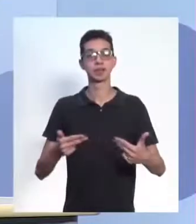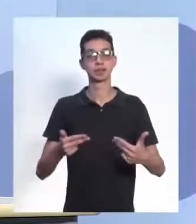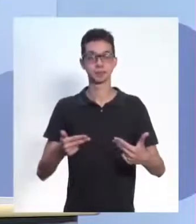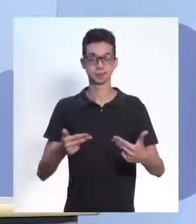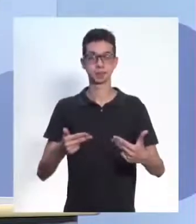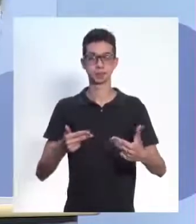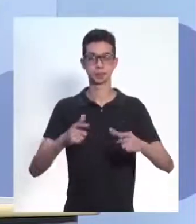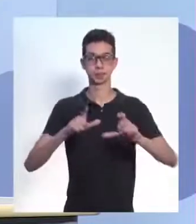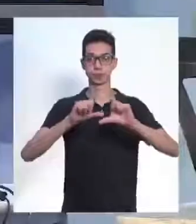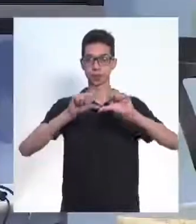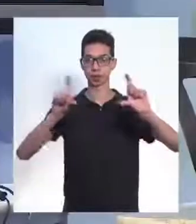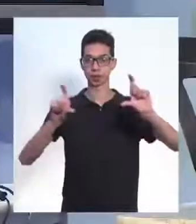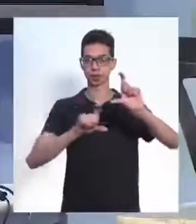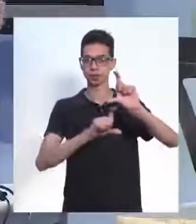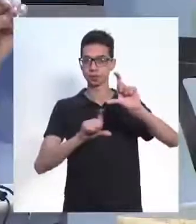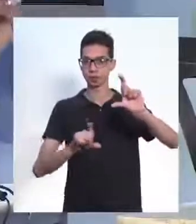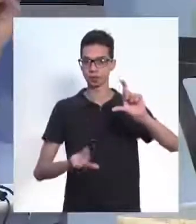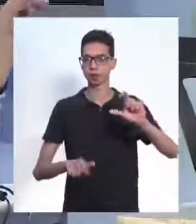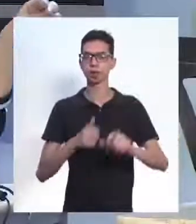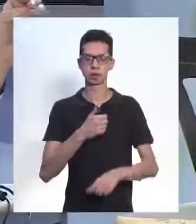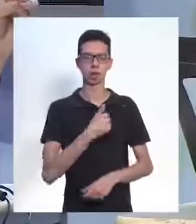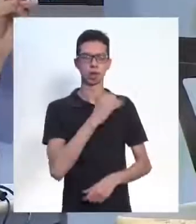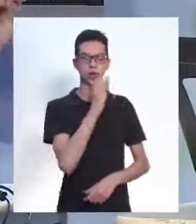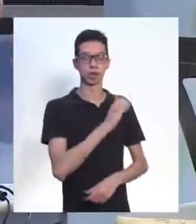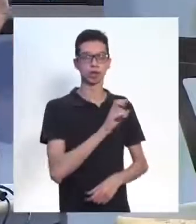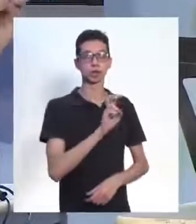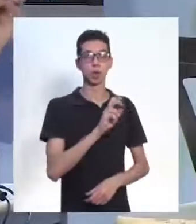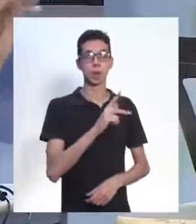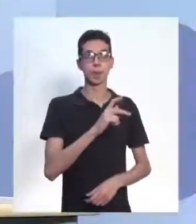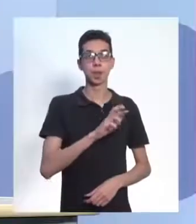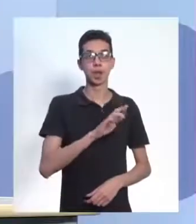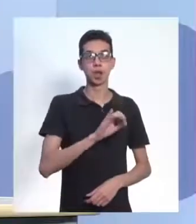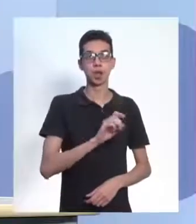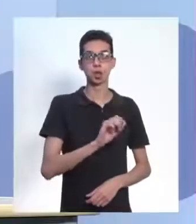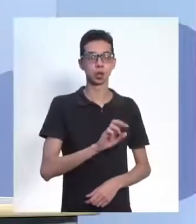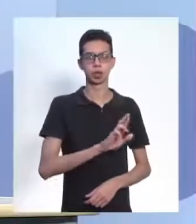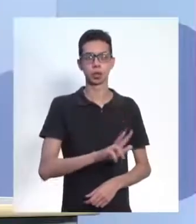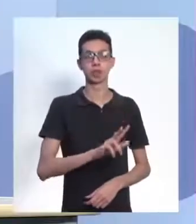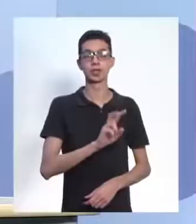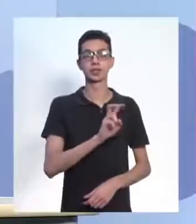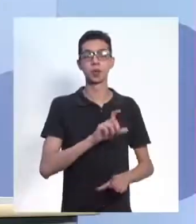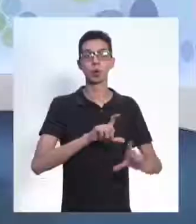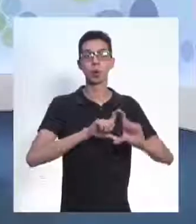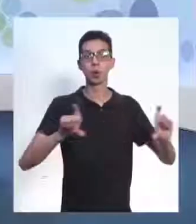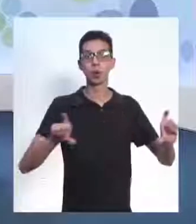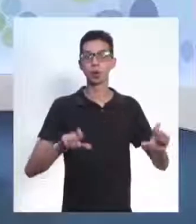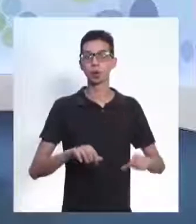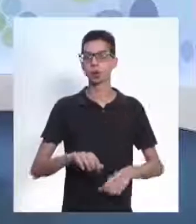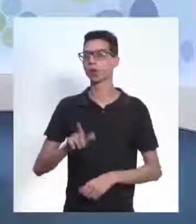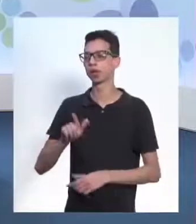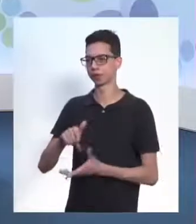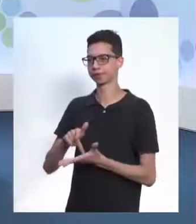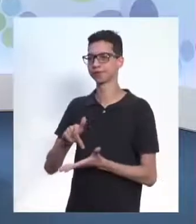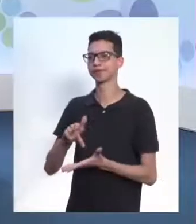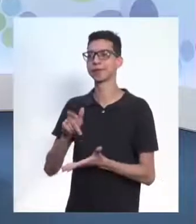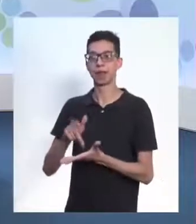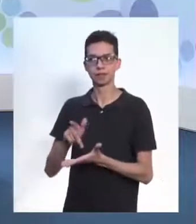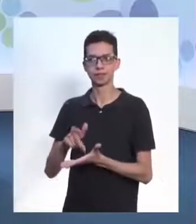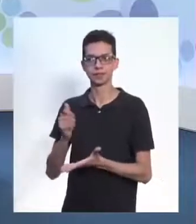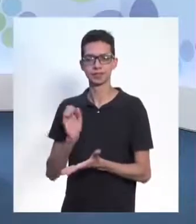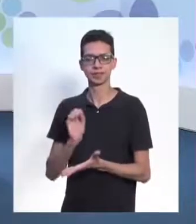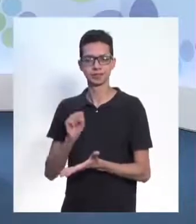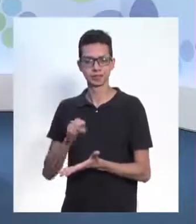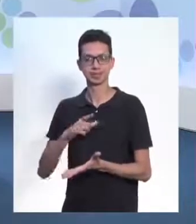oração principal. Só vou corrigir, não 5 períodos, 5 orações. 5 orações. Dentro de um período. Verdade, você falou de um período. Você falou do... Não, a gente pode ter